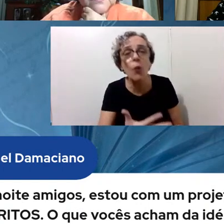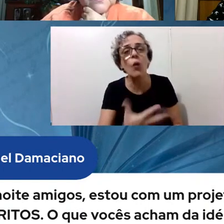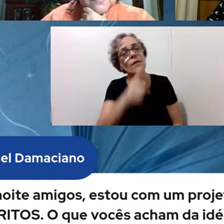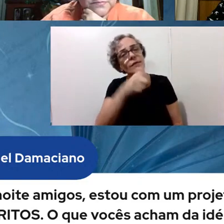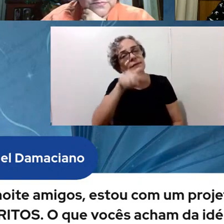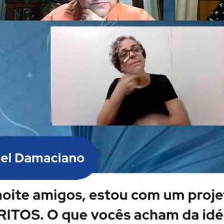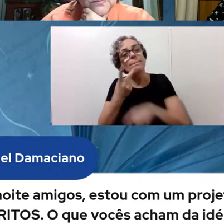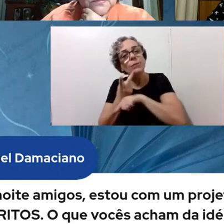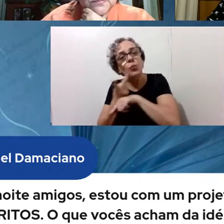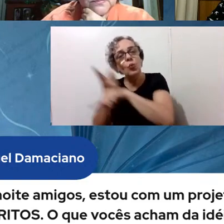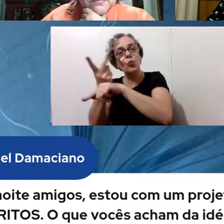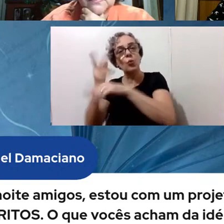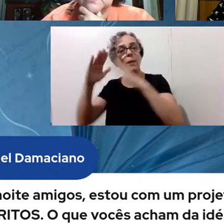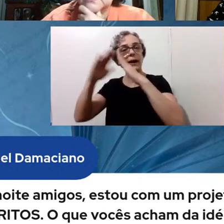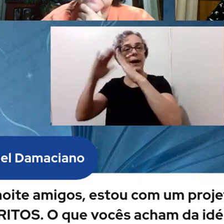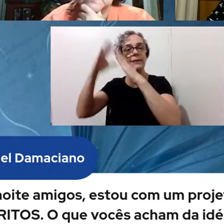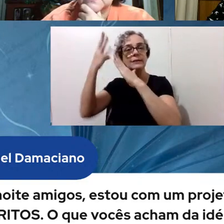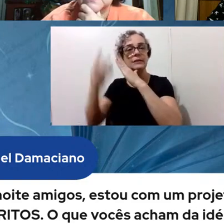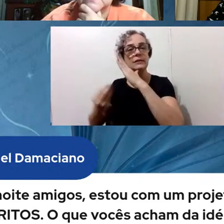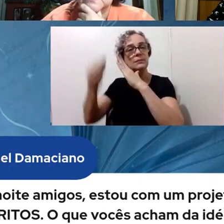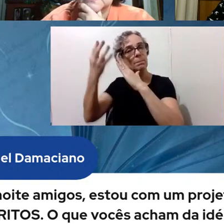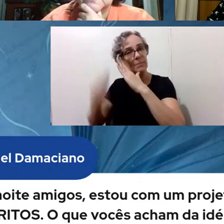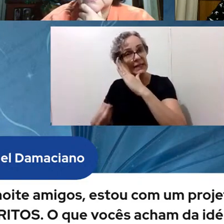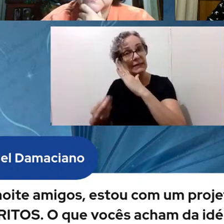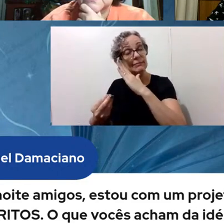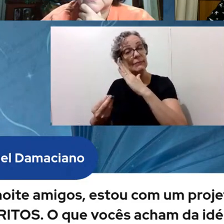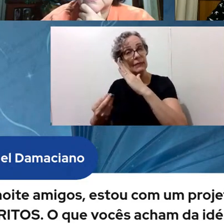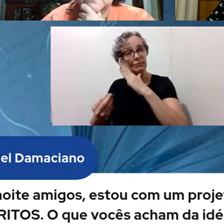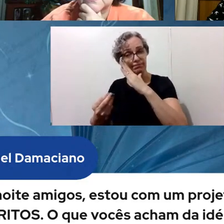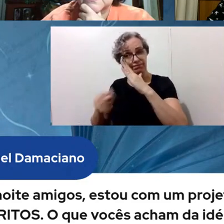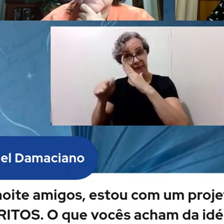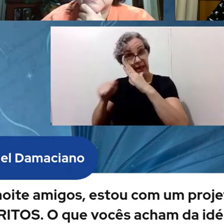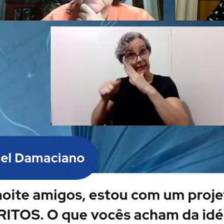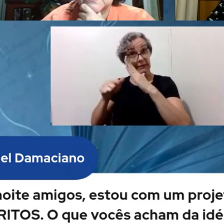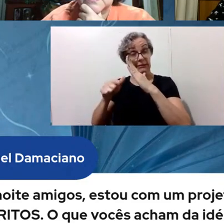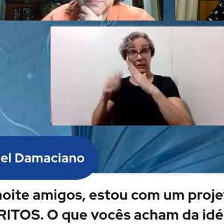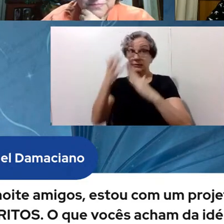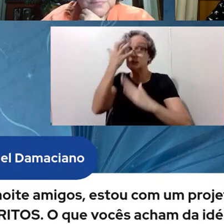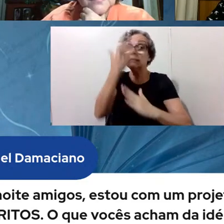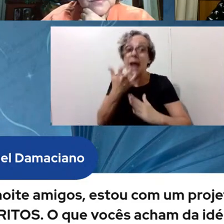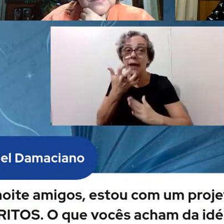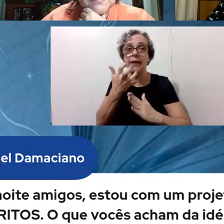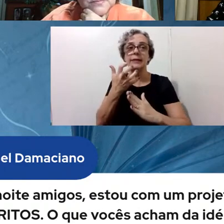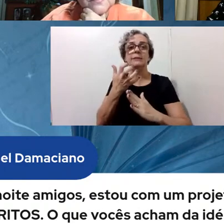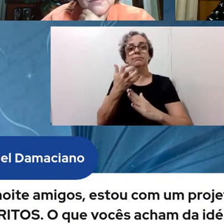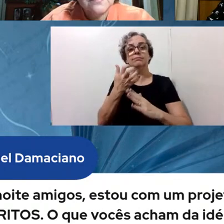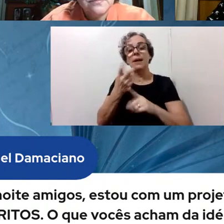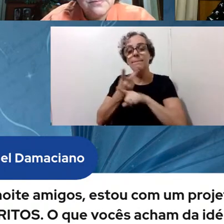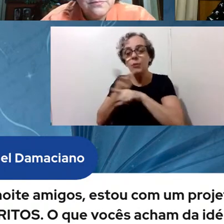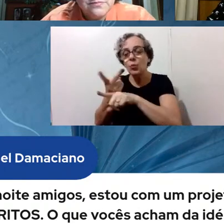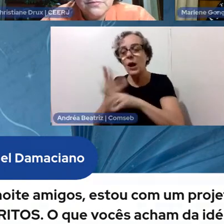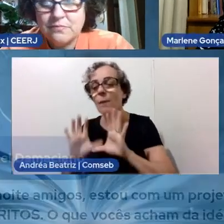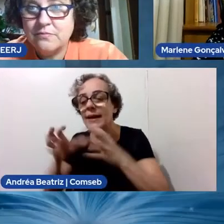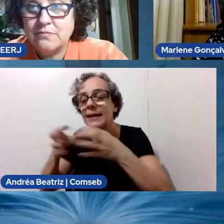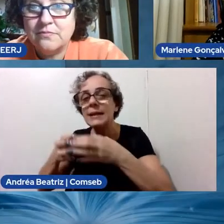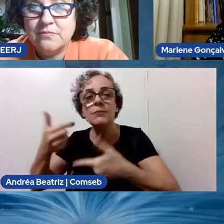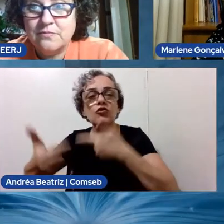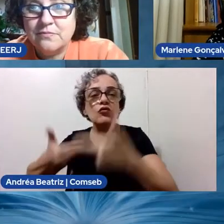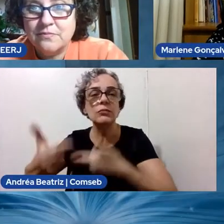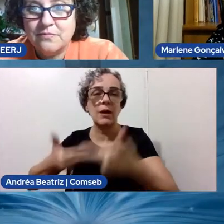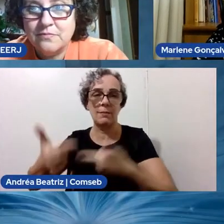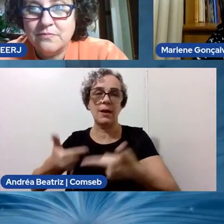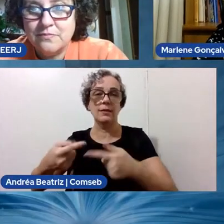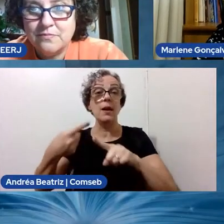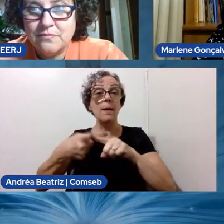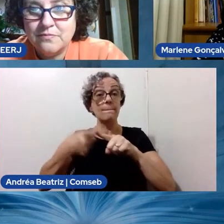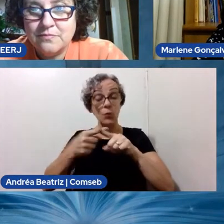séria que possa encampar a ideia e possa desenvolver isso como uma equipe de trabalho. Porque, normalmente, a gente, quando trabalha em